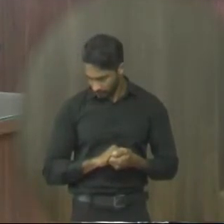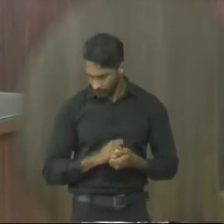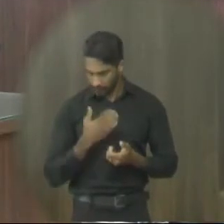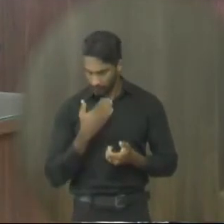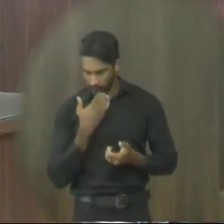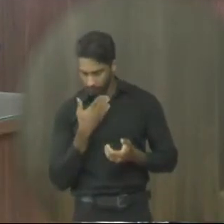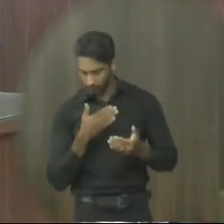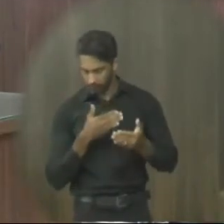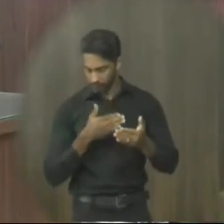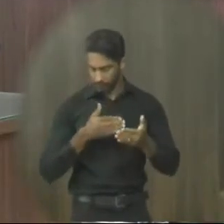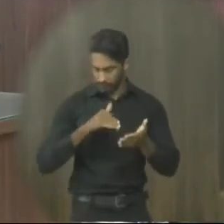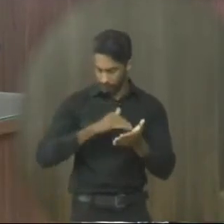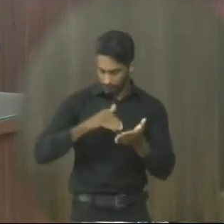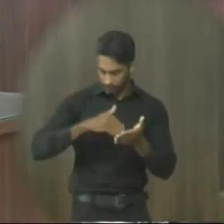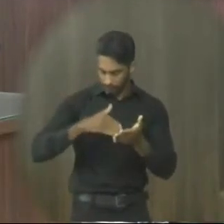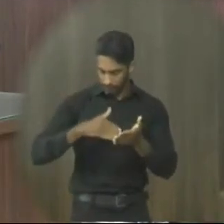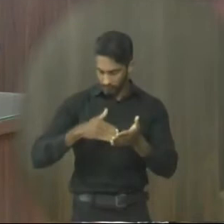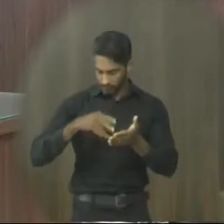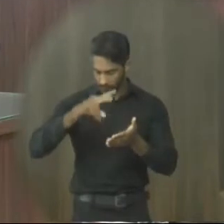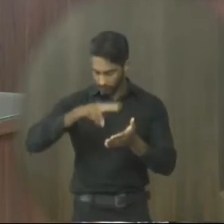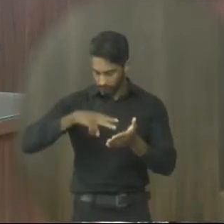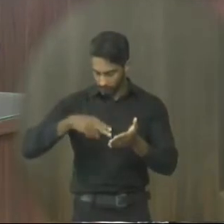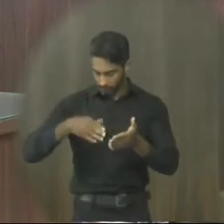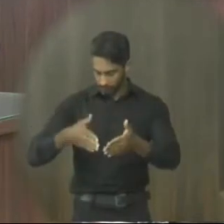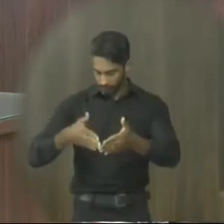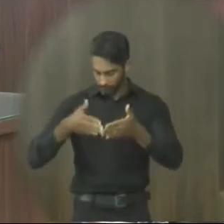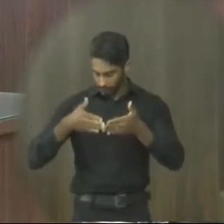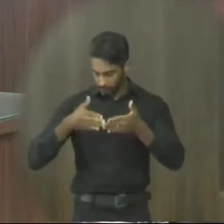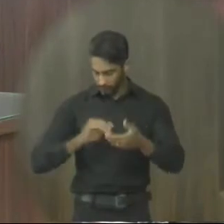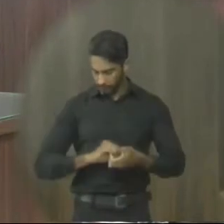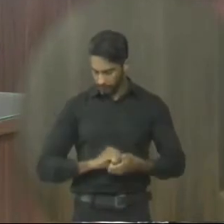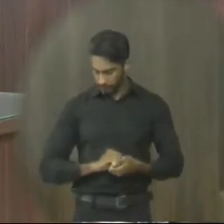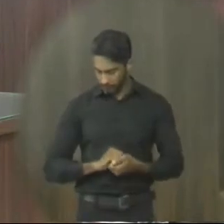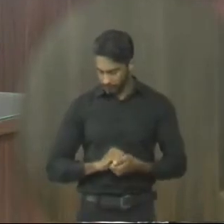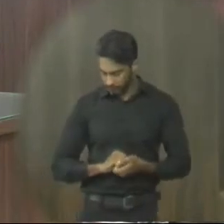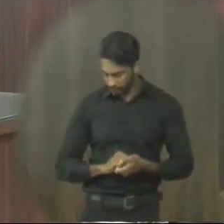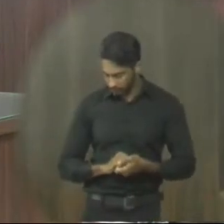Solicito ao senhor secretário que faça a leitura dos requerimentos.